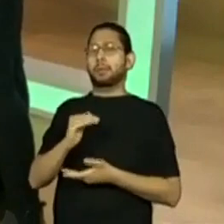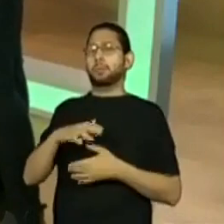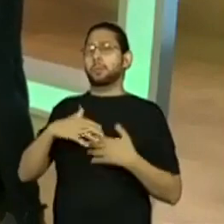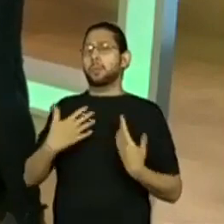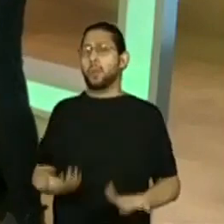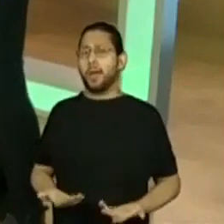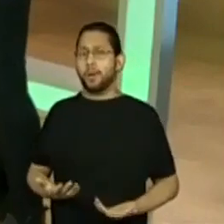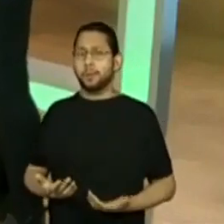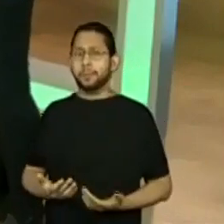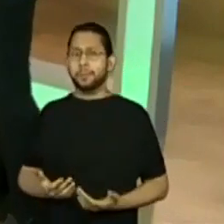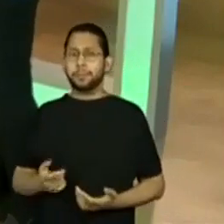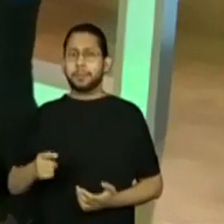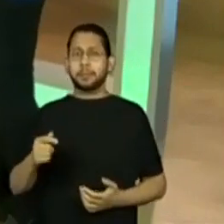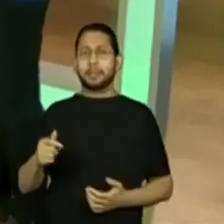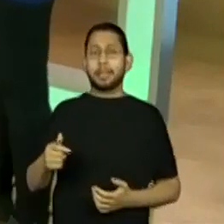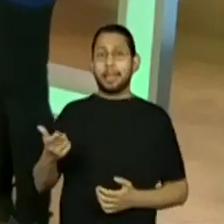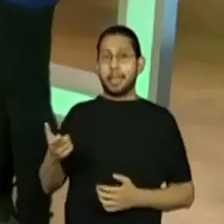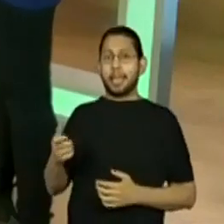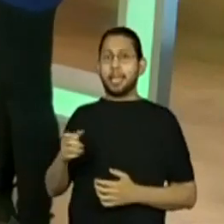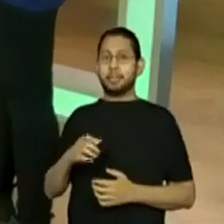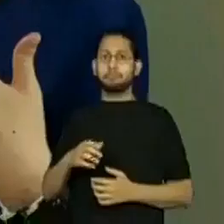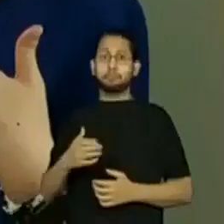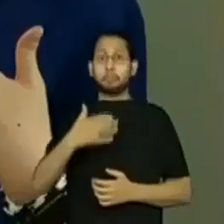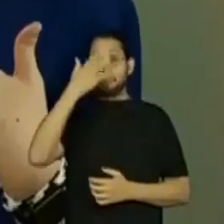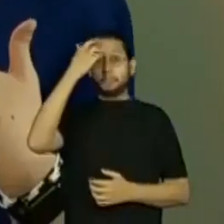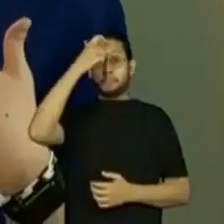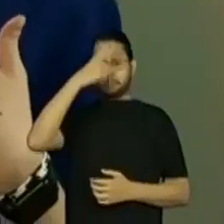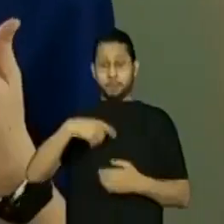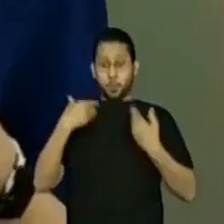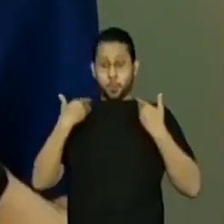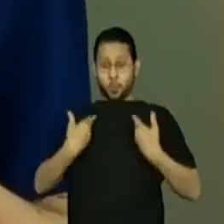Será que ele é maior ou menor do que a gente?